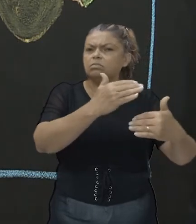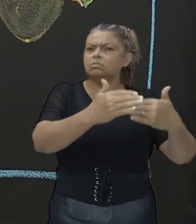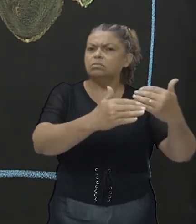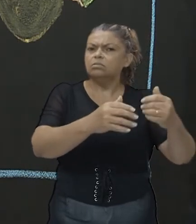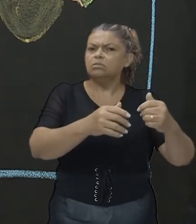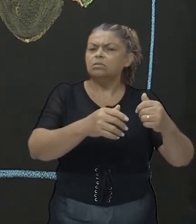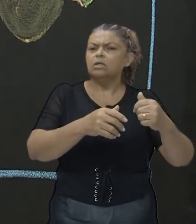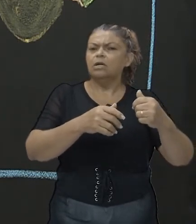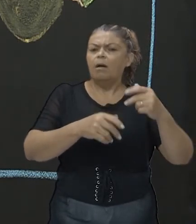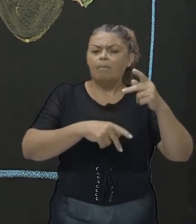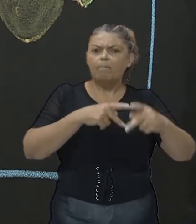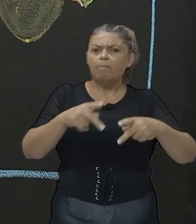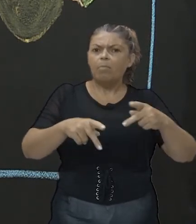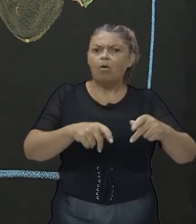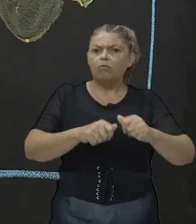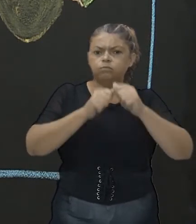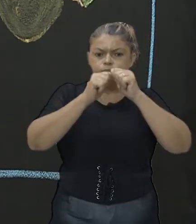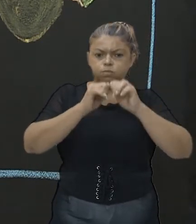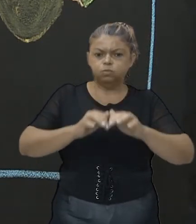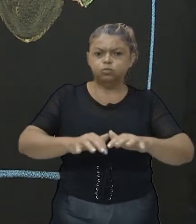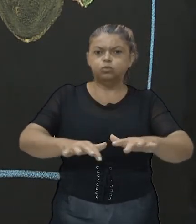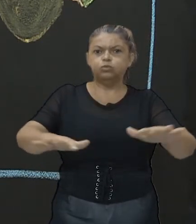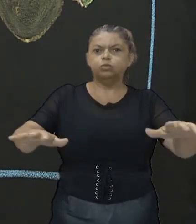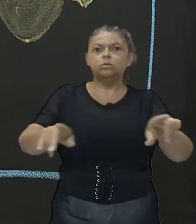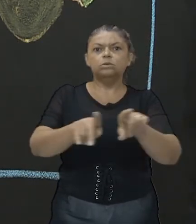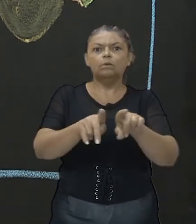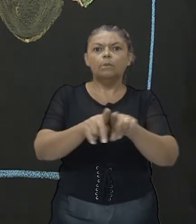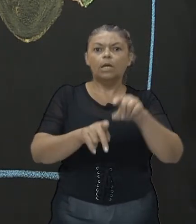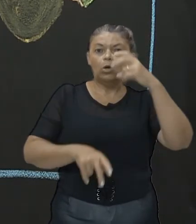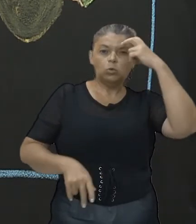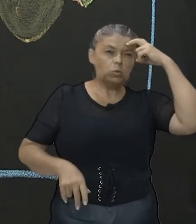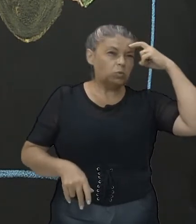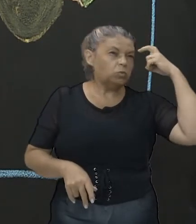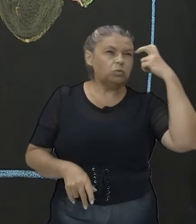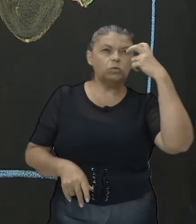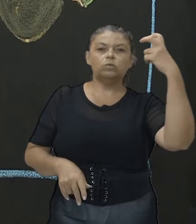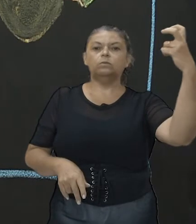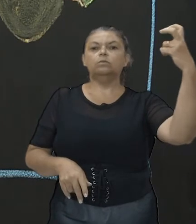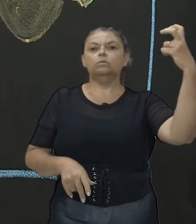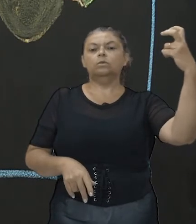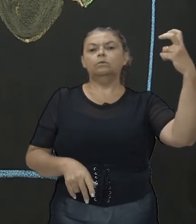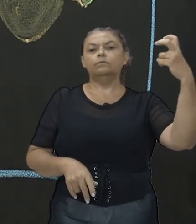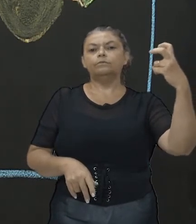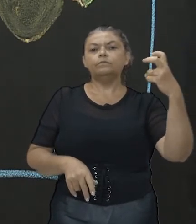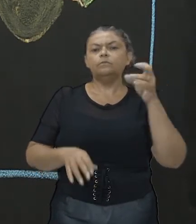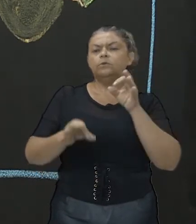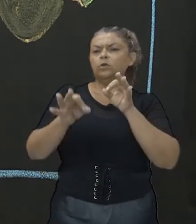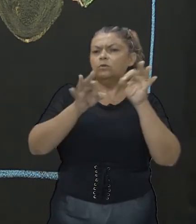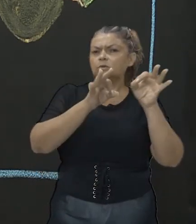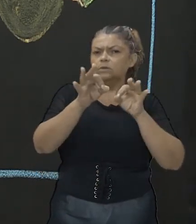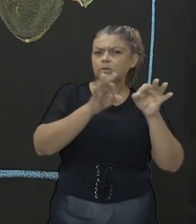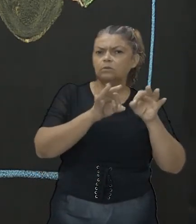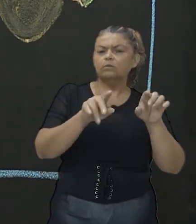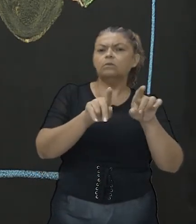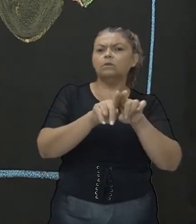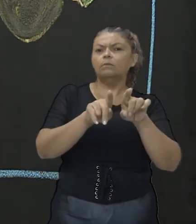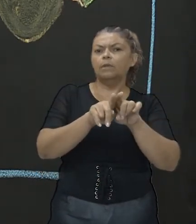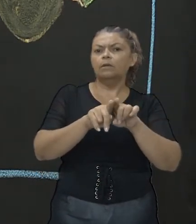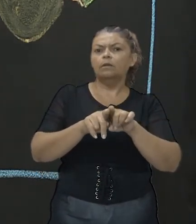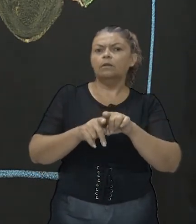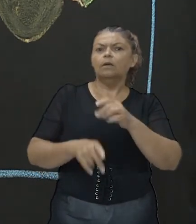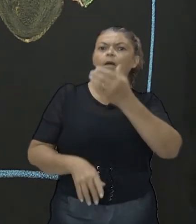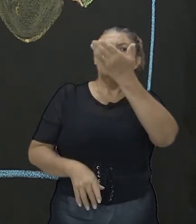culturalizada, foi institucionalizada como algo da cultura e até mesmo organizado em meio em legislação, que é o caso